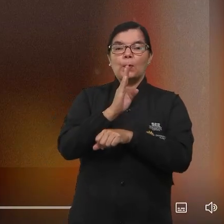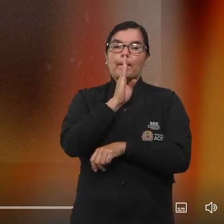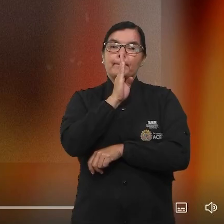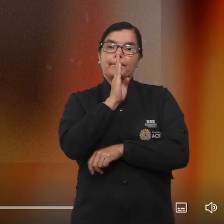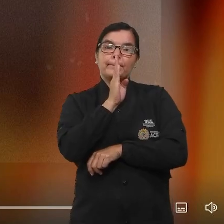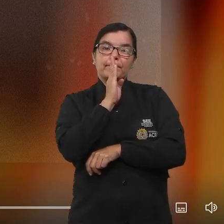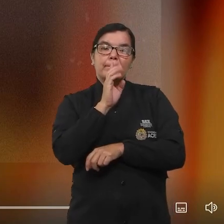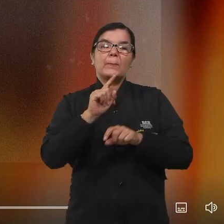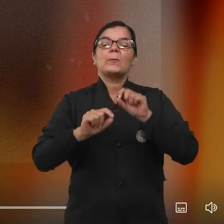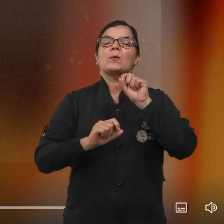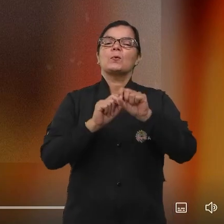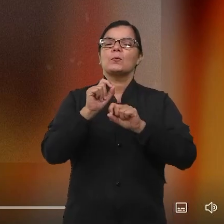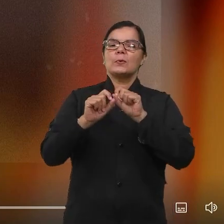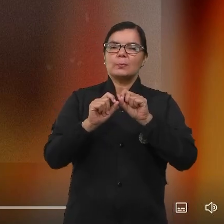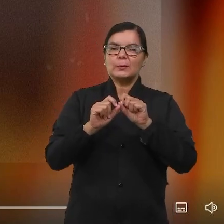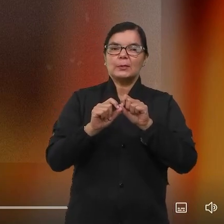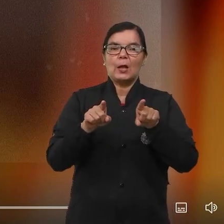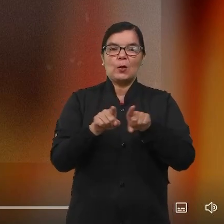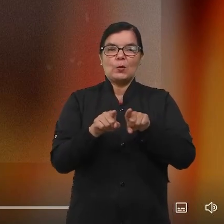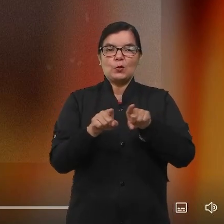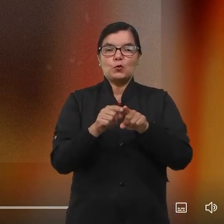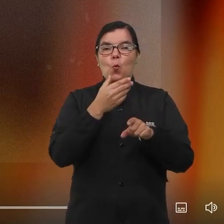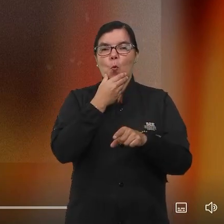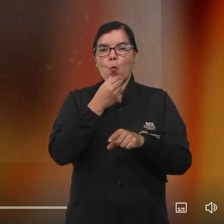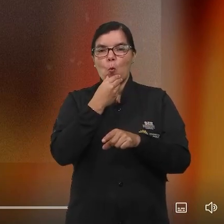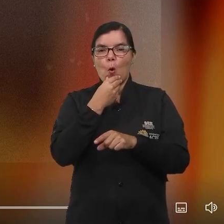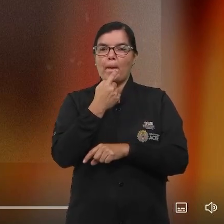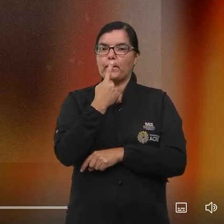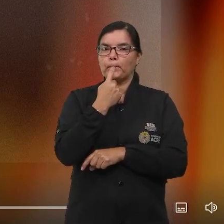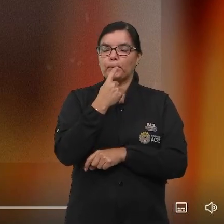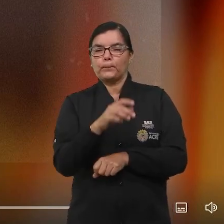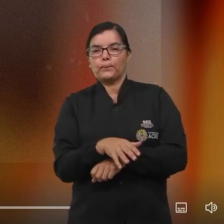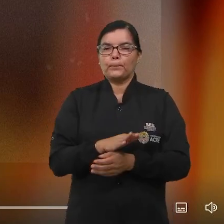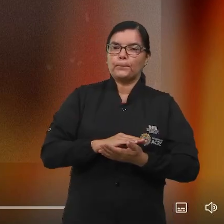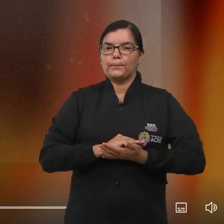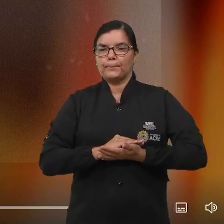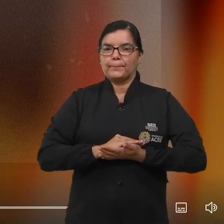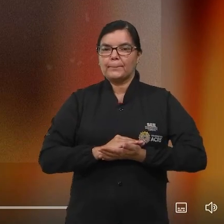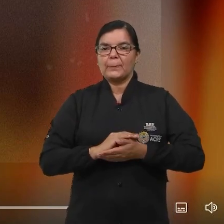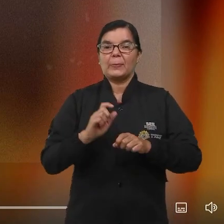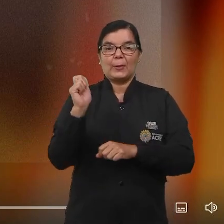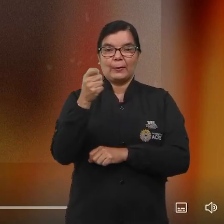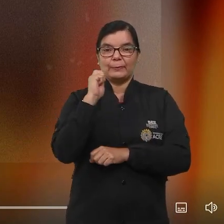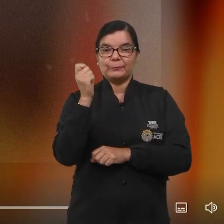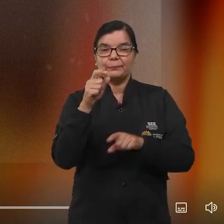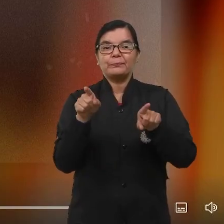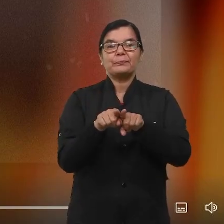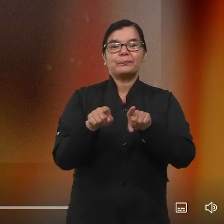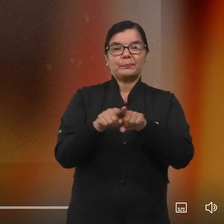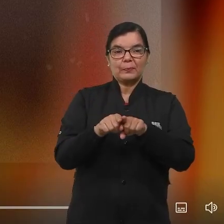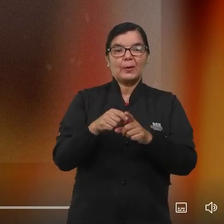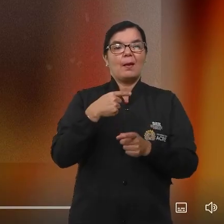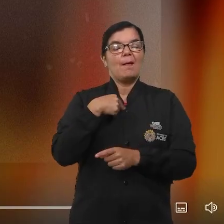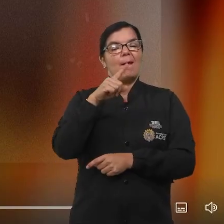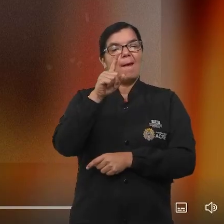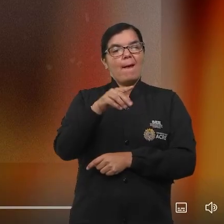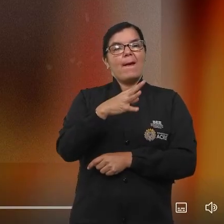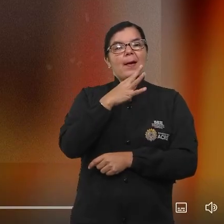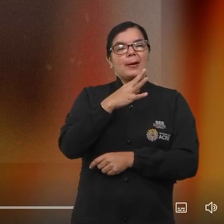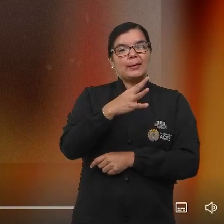mudo trouxe Charles Chaplin, um dos mais icônicos comediantes do cinema mudo. Ele